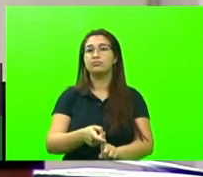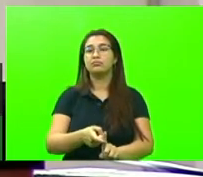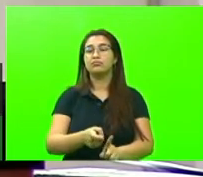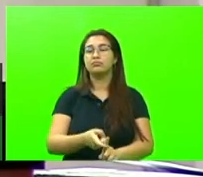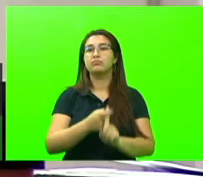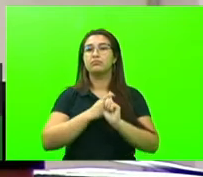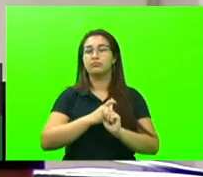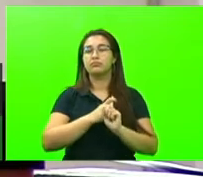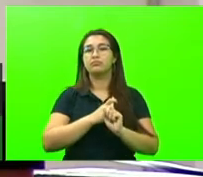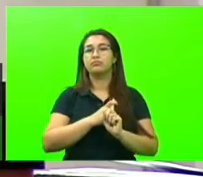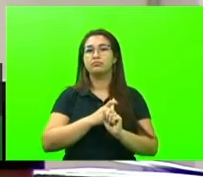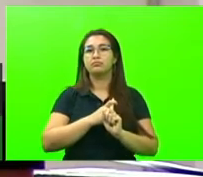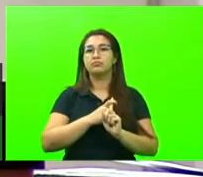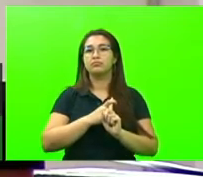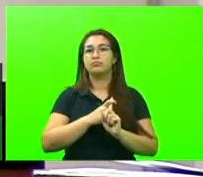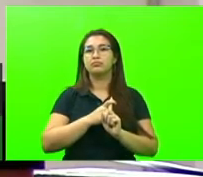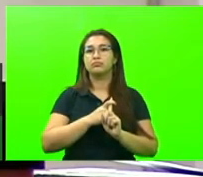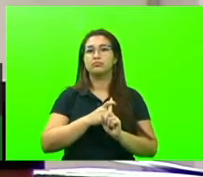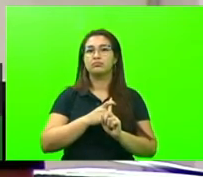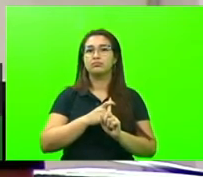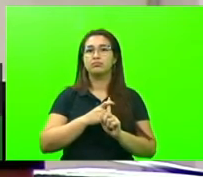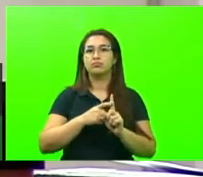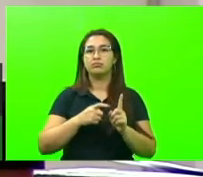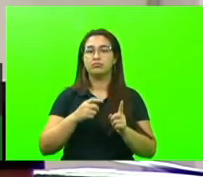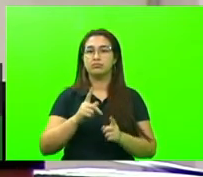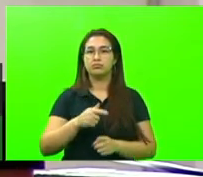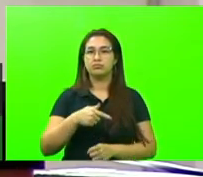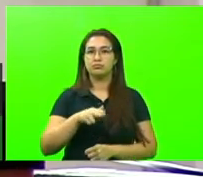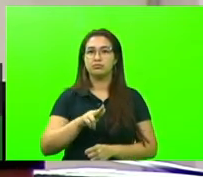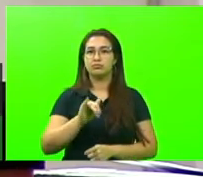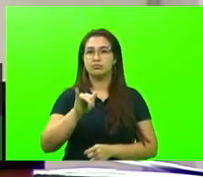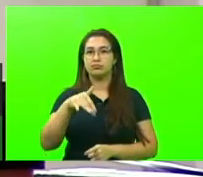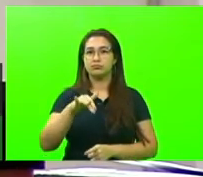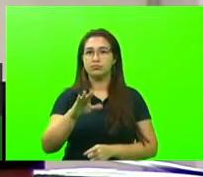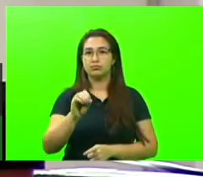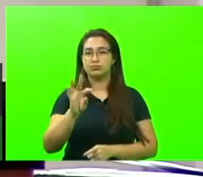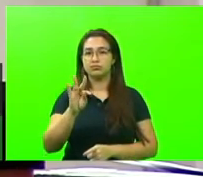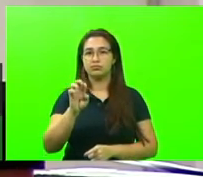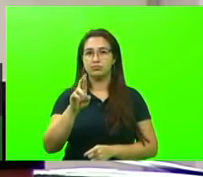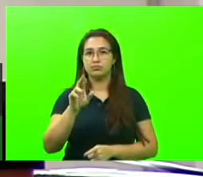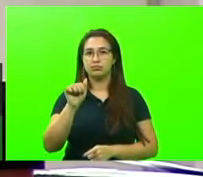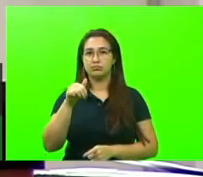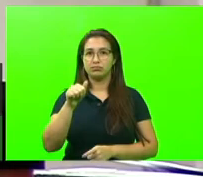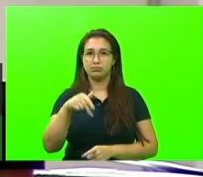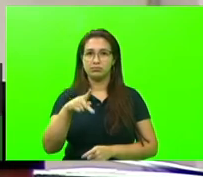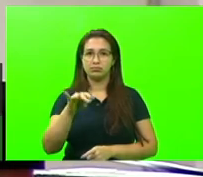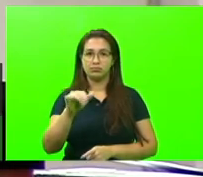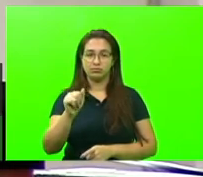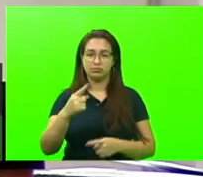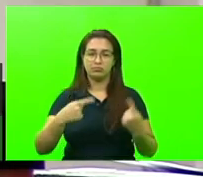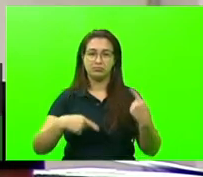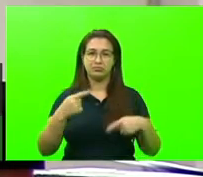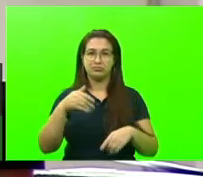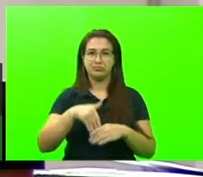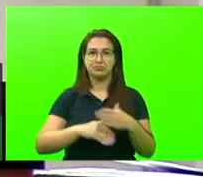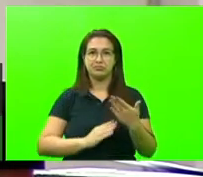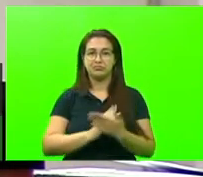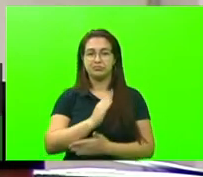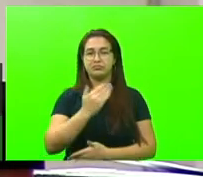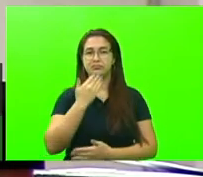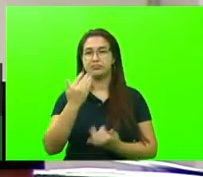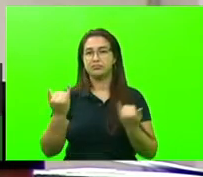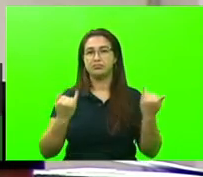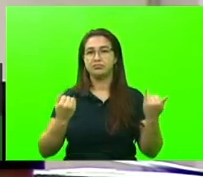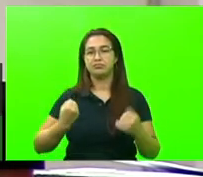Hospital Infantil Joana de Gusmão. Em discussão? Em votação? Aprovado. Pedido de